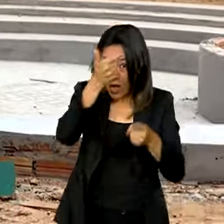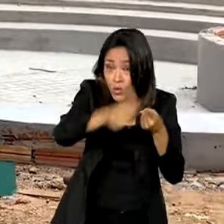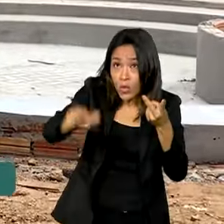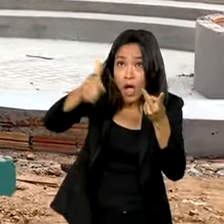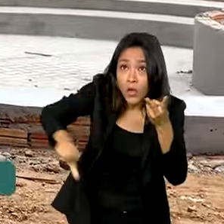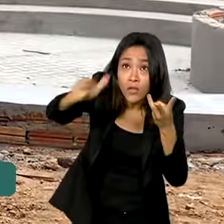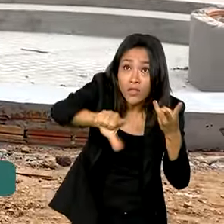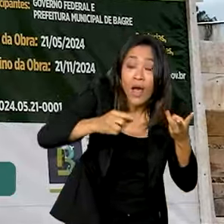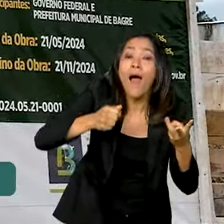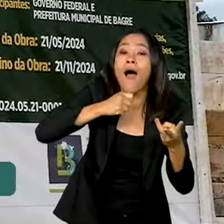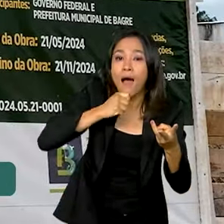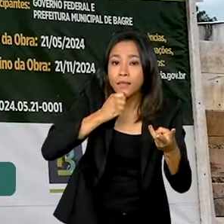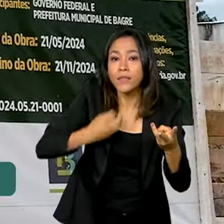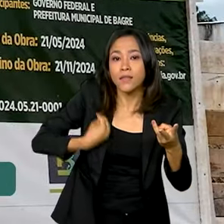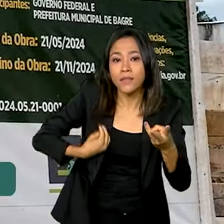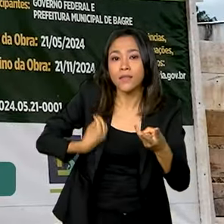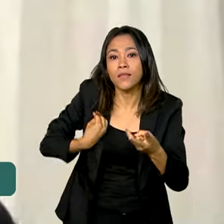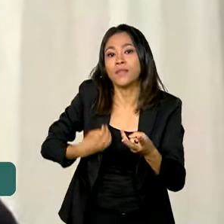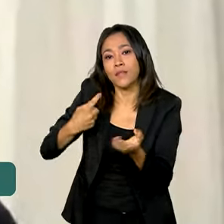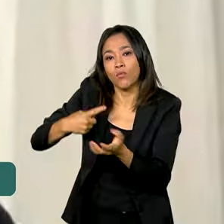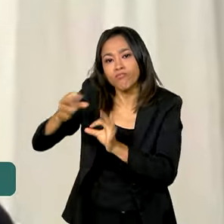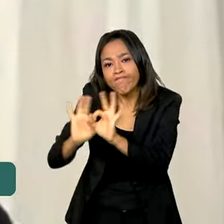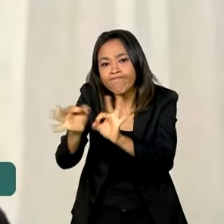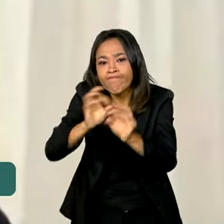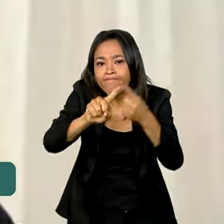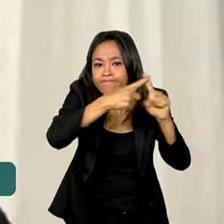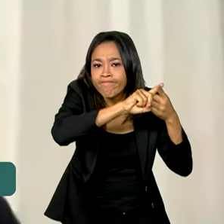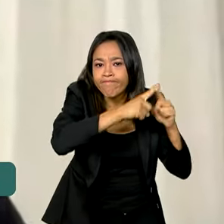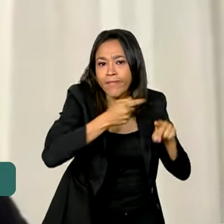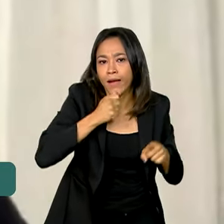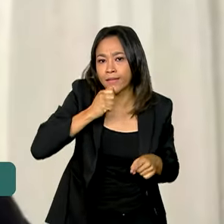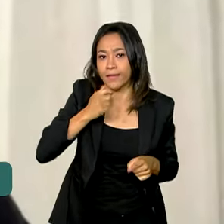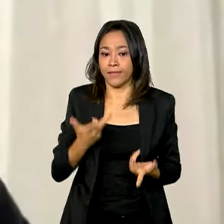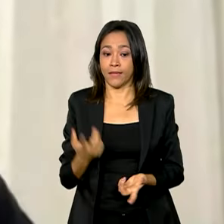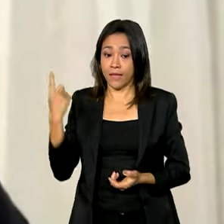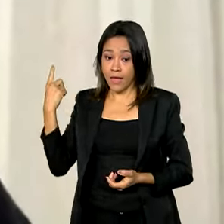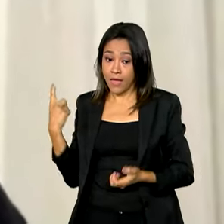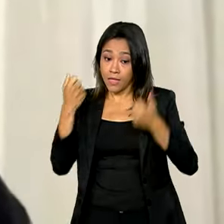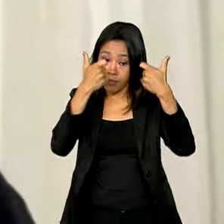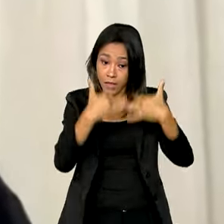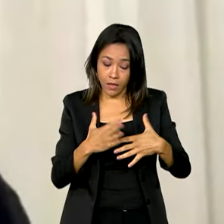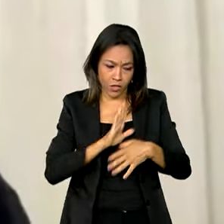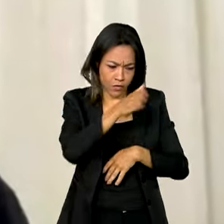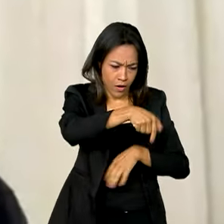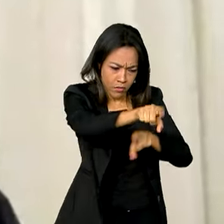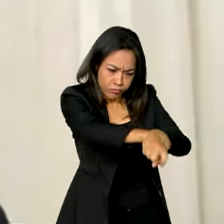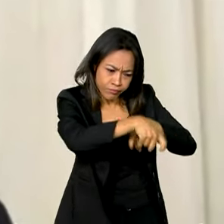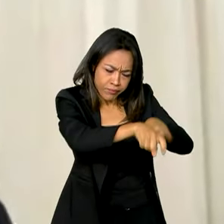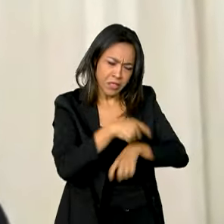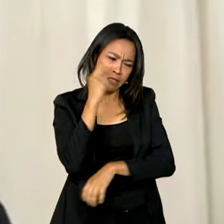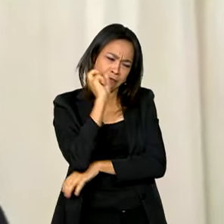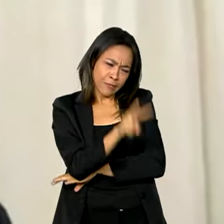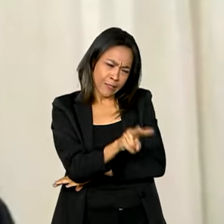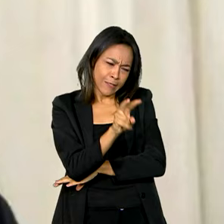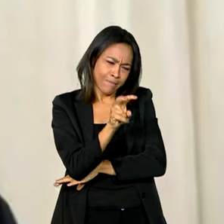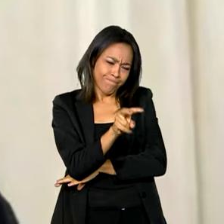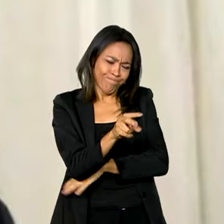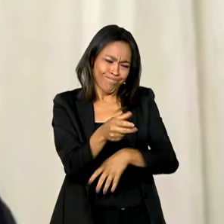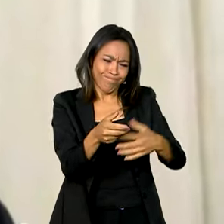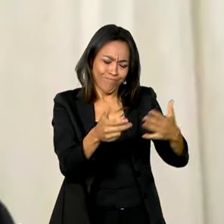em processo de repactuação. A gente vai nas comunidades na zona rural e via aqueles